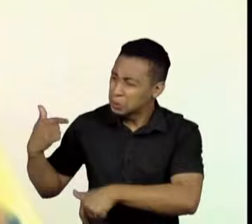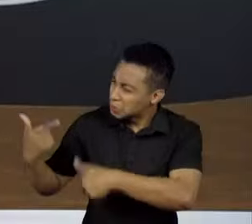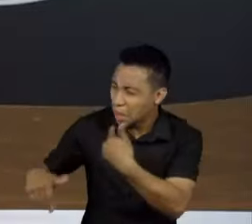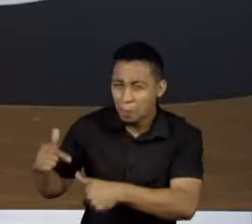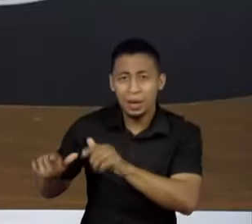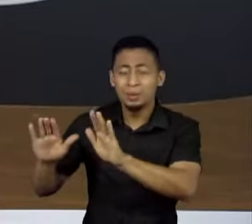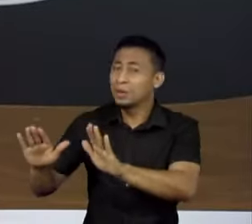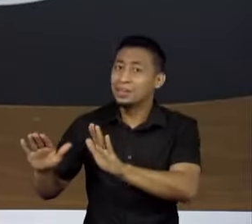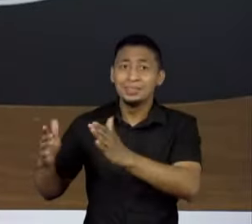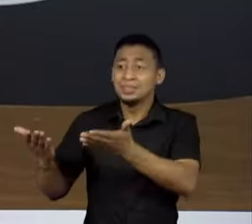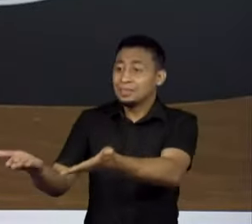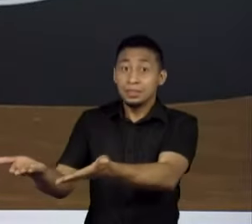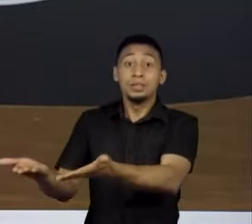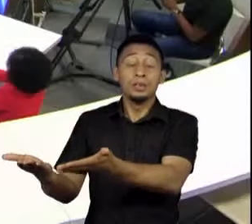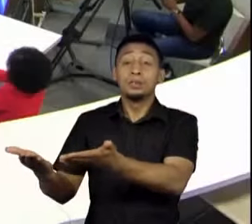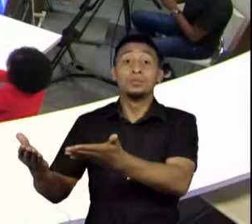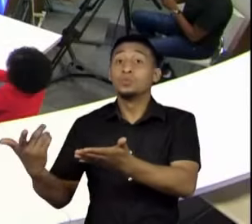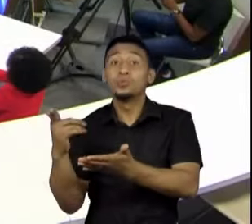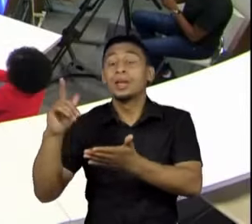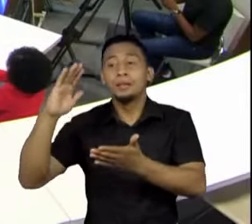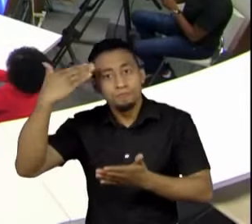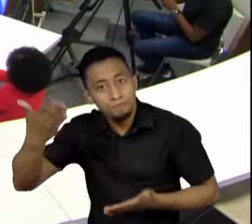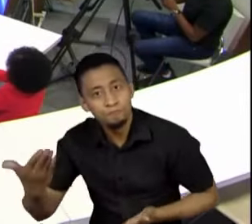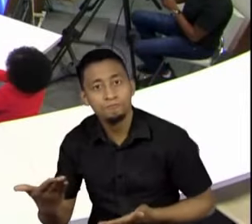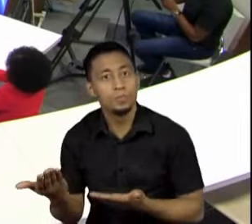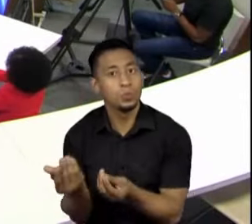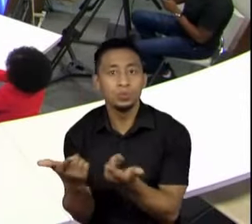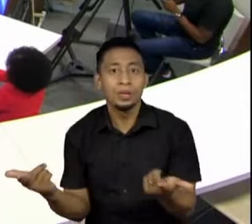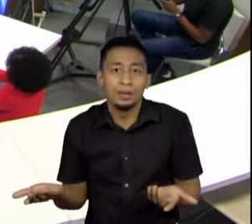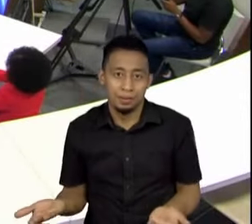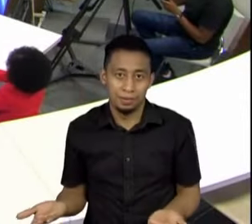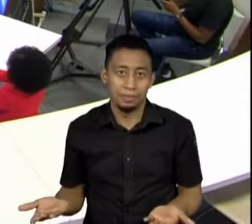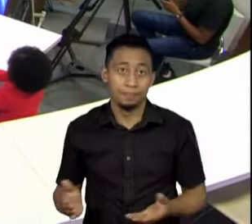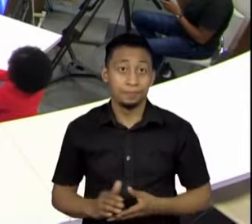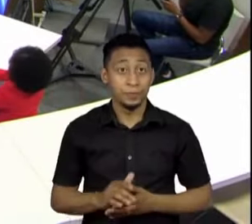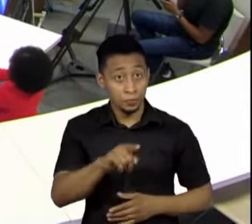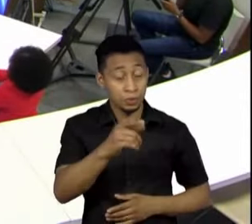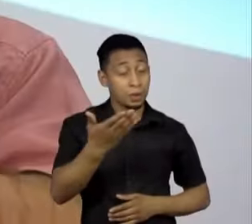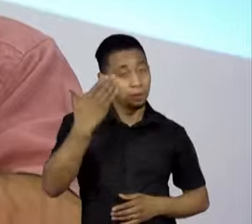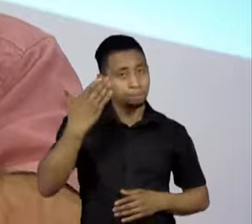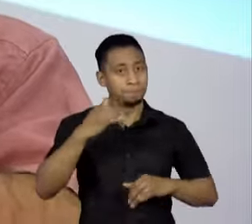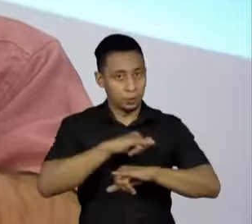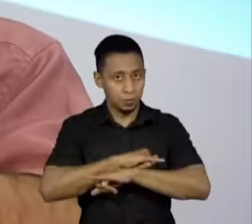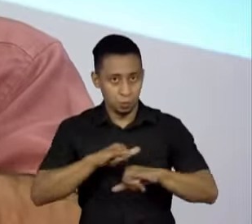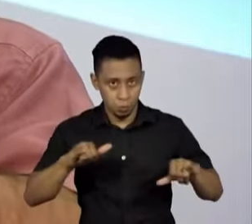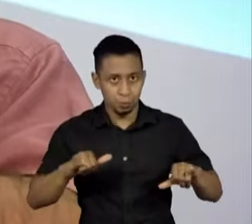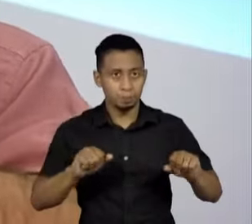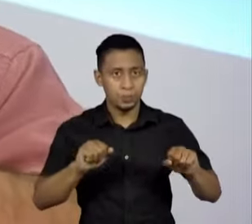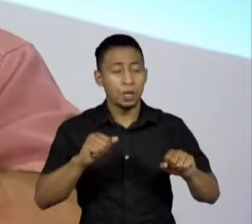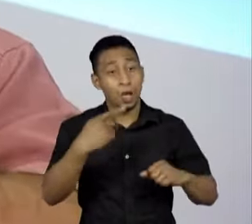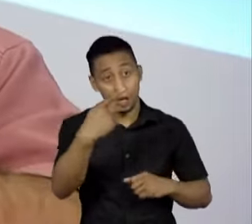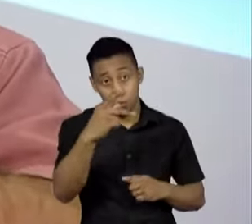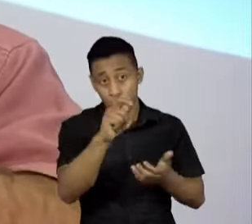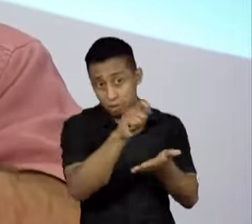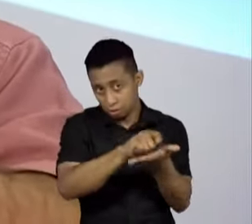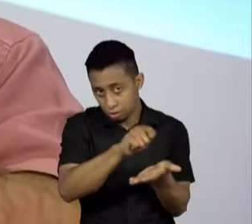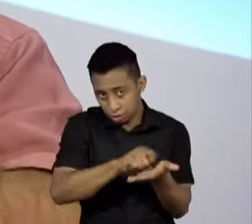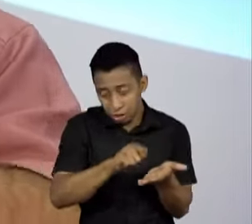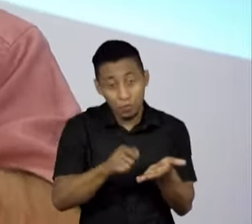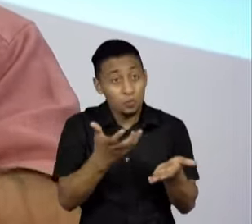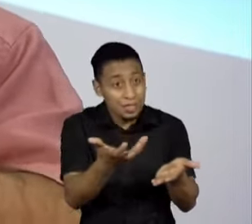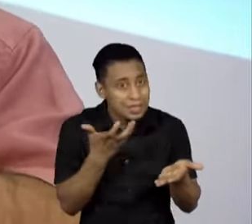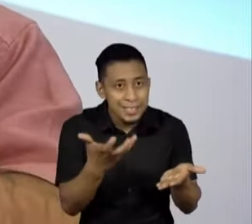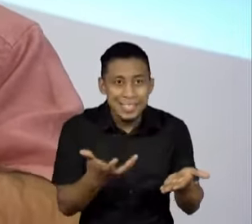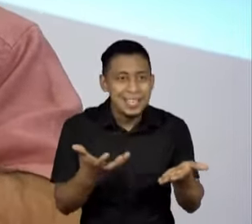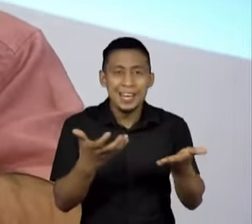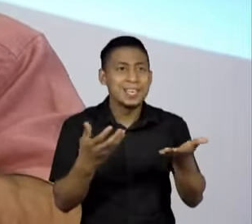Sim. Pedro, por favor. Conceição, você disse numa entrevista uma vez que seu grande desejo era que a sua escrita chegasse